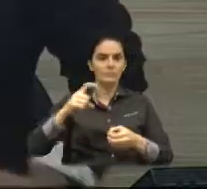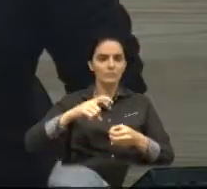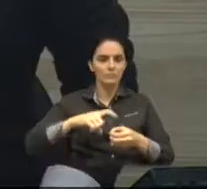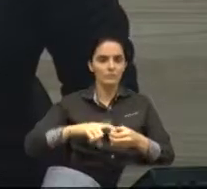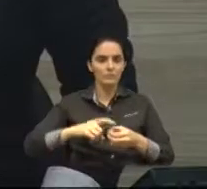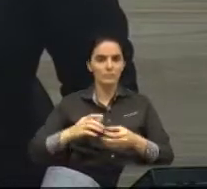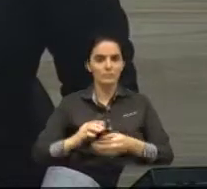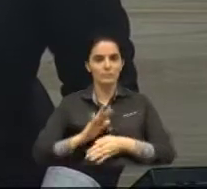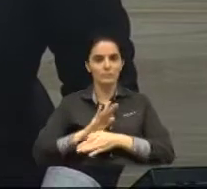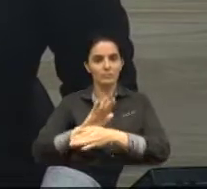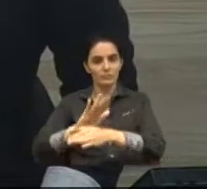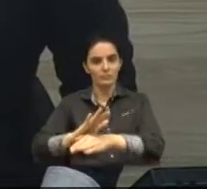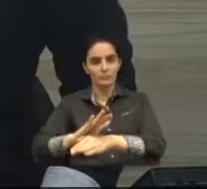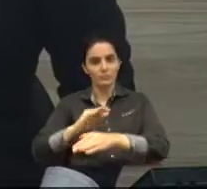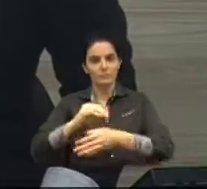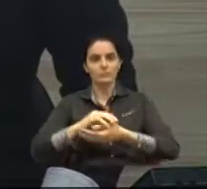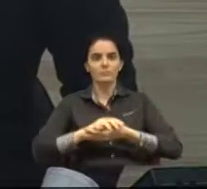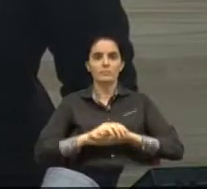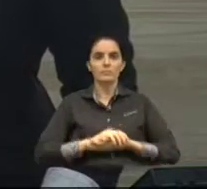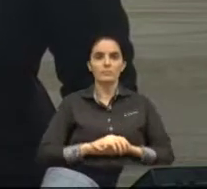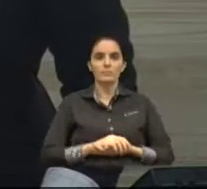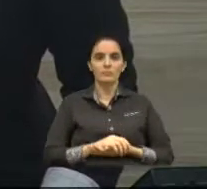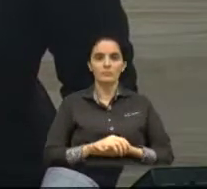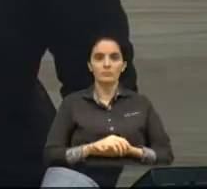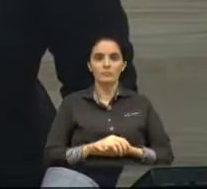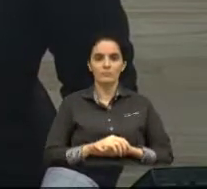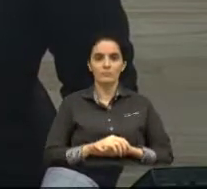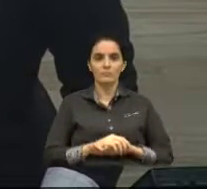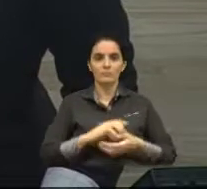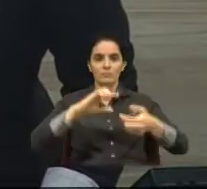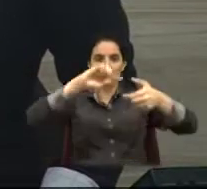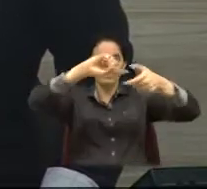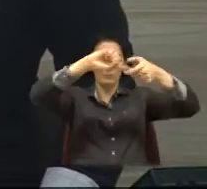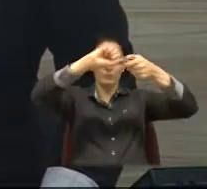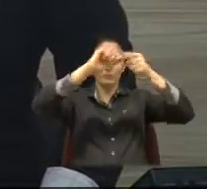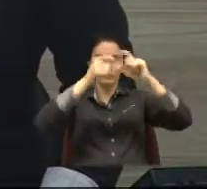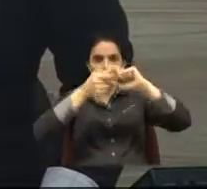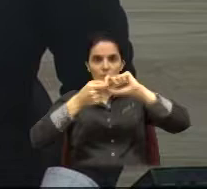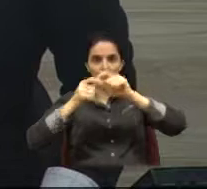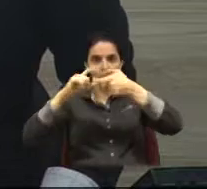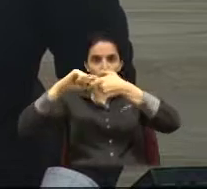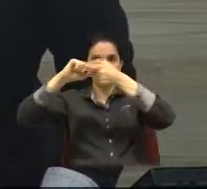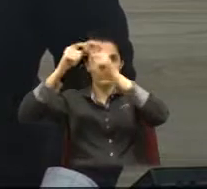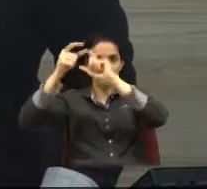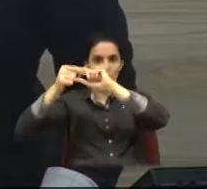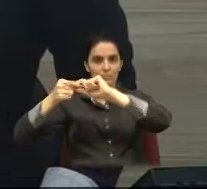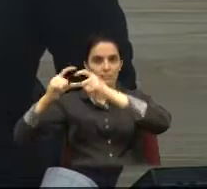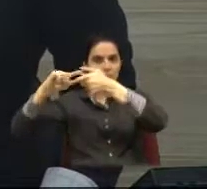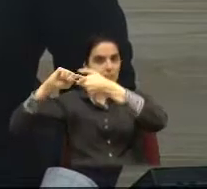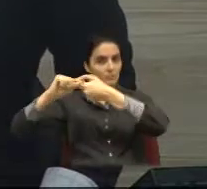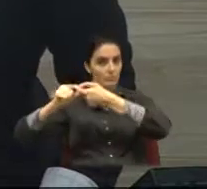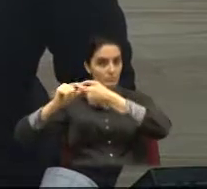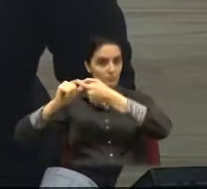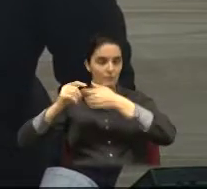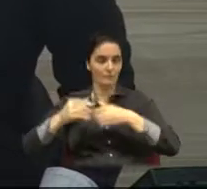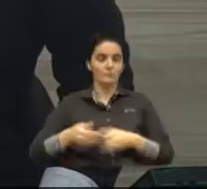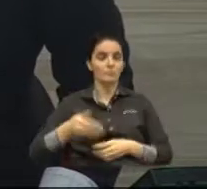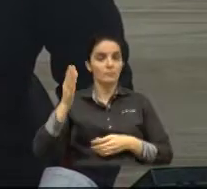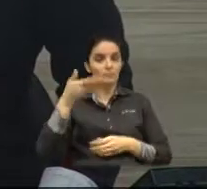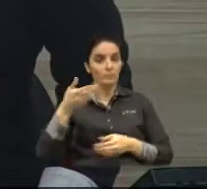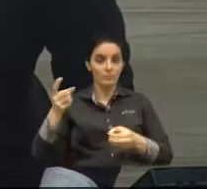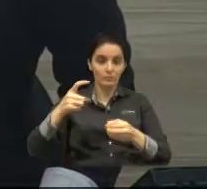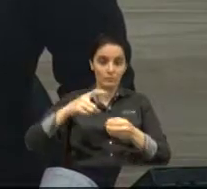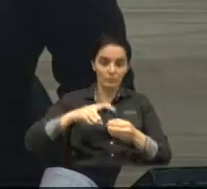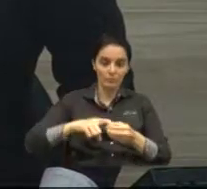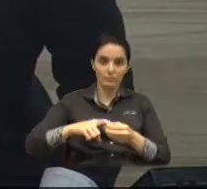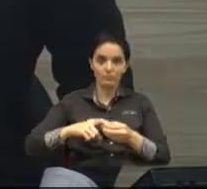Olimpíadas. Esse jovem, esse menino que começou em nossas piscinas públicas. Então